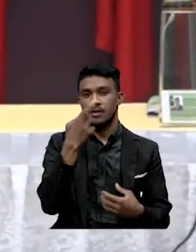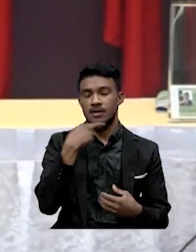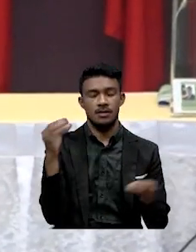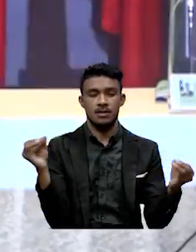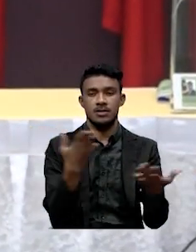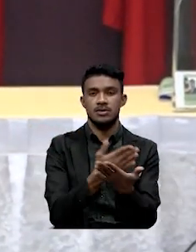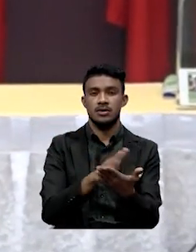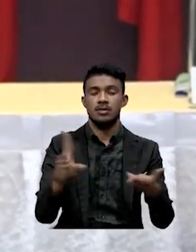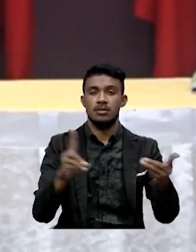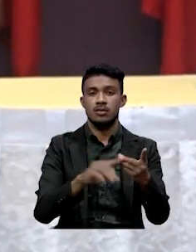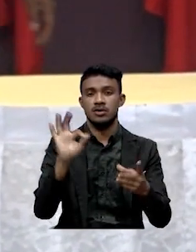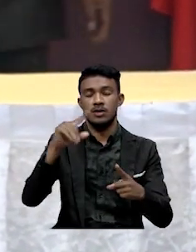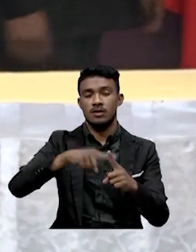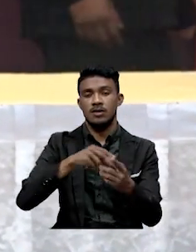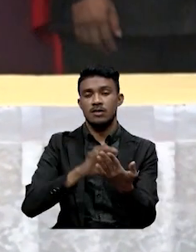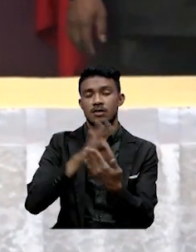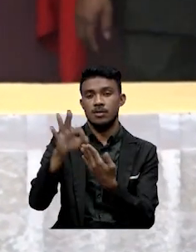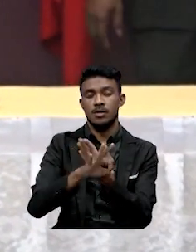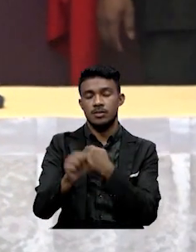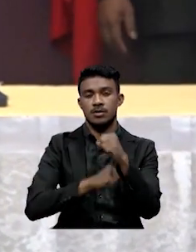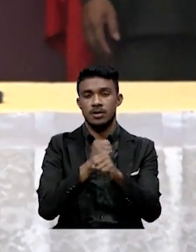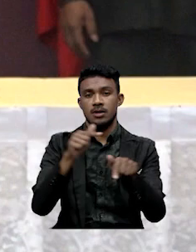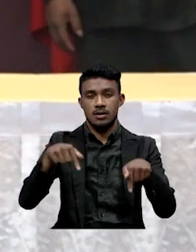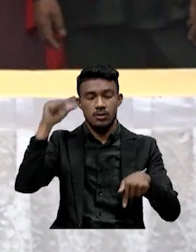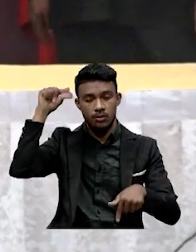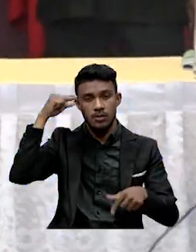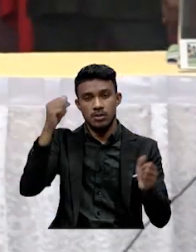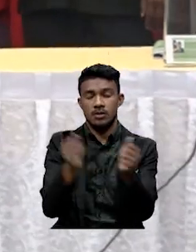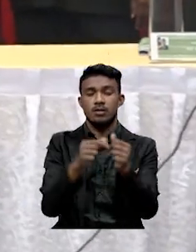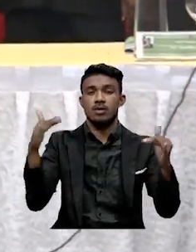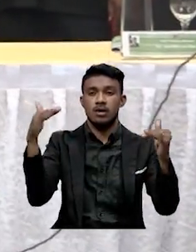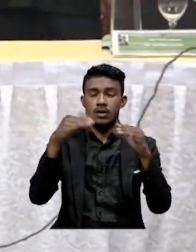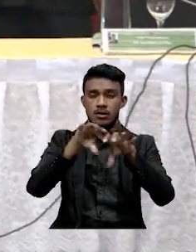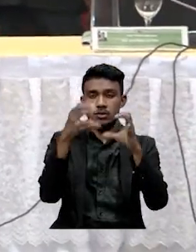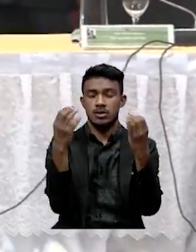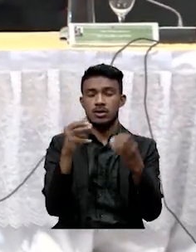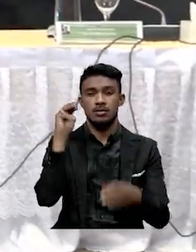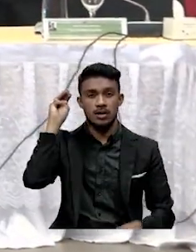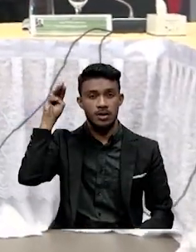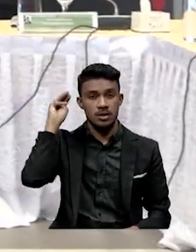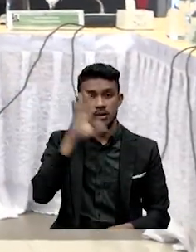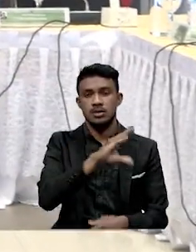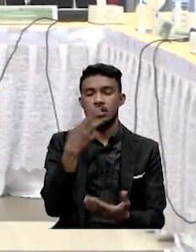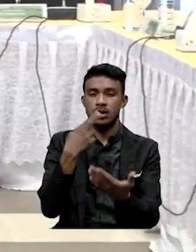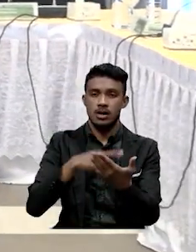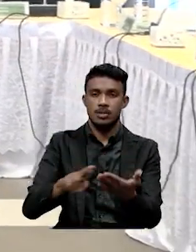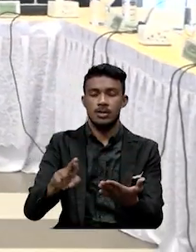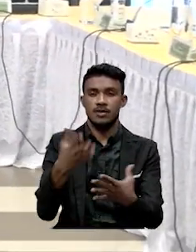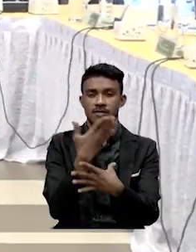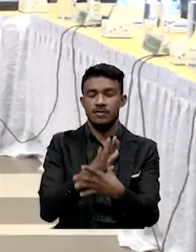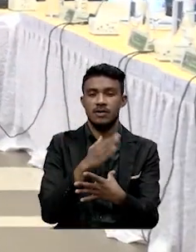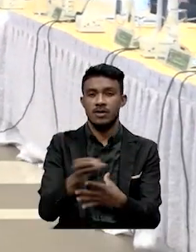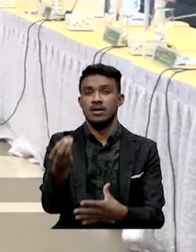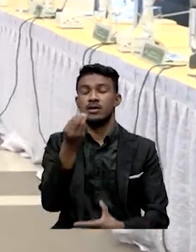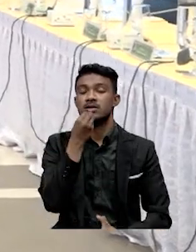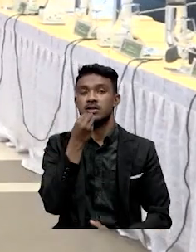a Loroncia, fulan fevereiro, tinan, né? Governo, lihusi reunião Conselho Ministro, aprova alteração ba medida distribuição